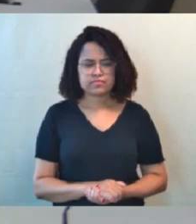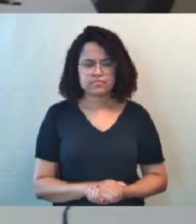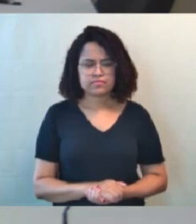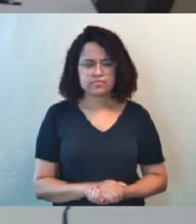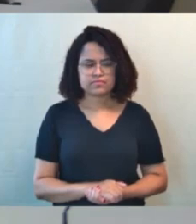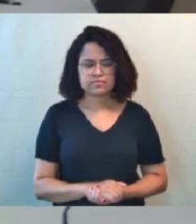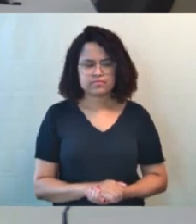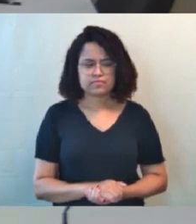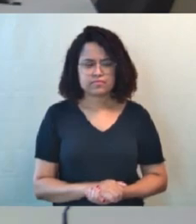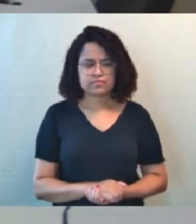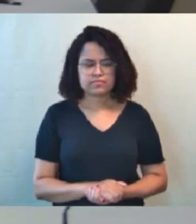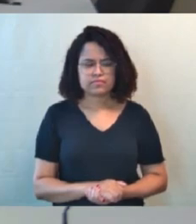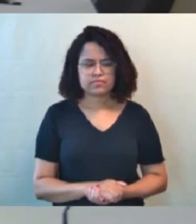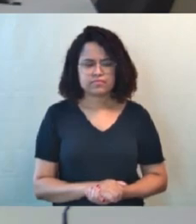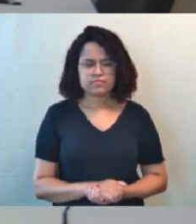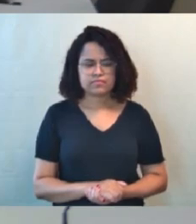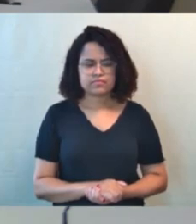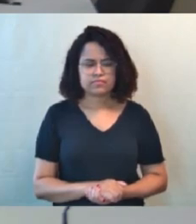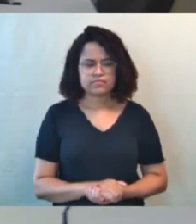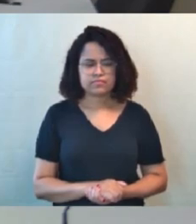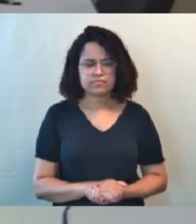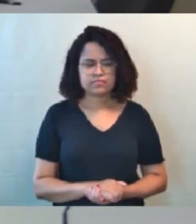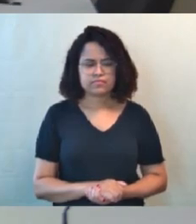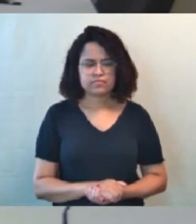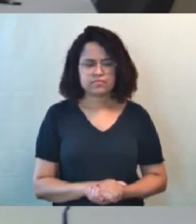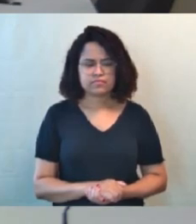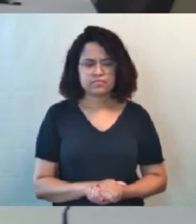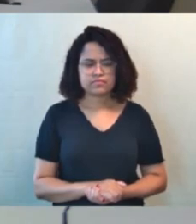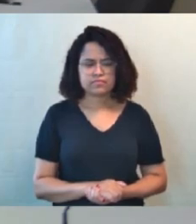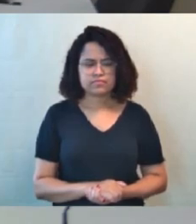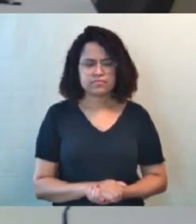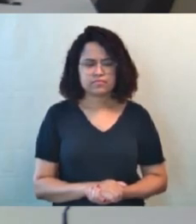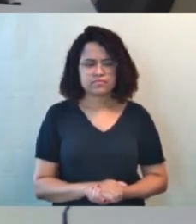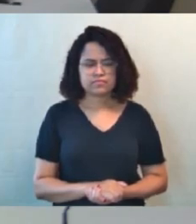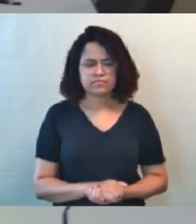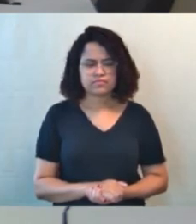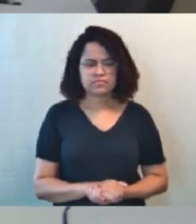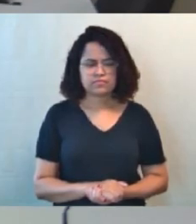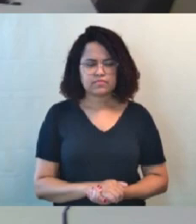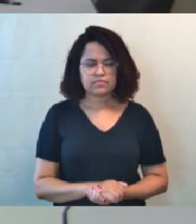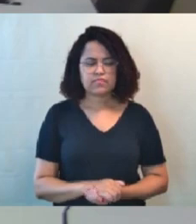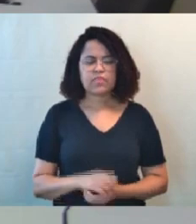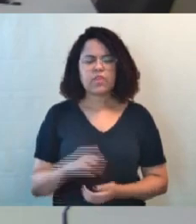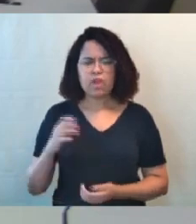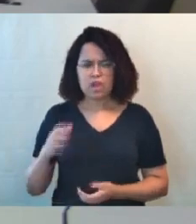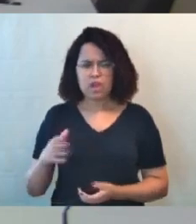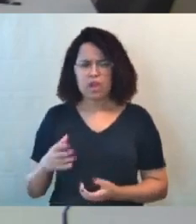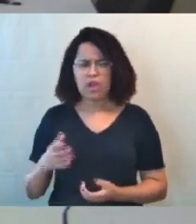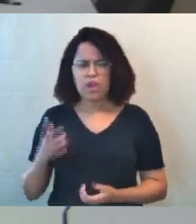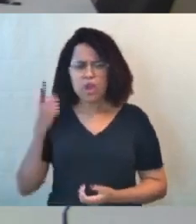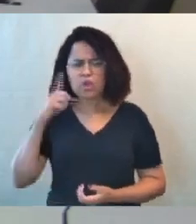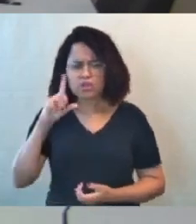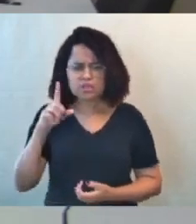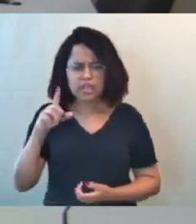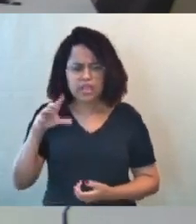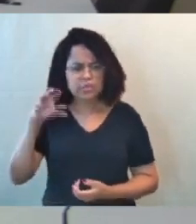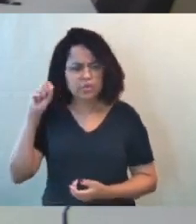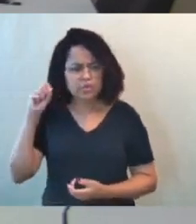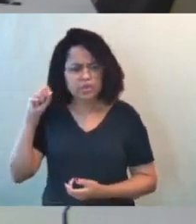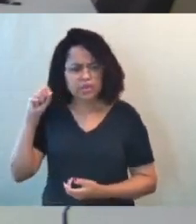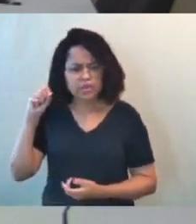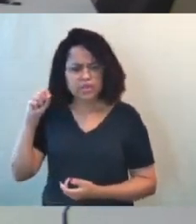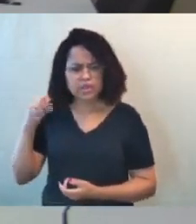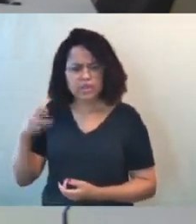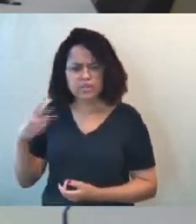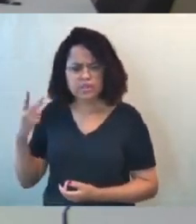Ô, André, o que eu quero saber é o seguinte. A prefeitura tem um controle de quantos servidores estão...